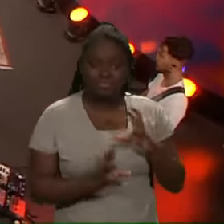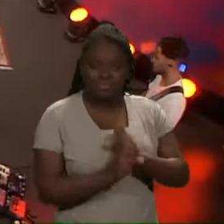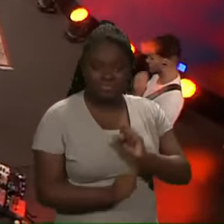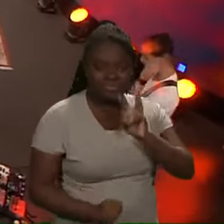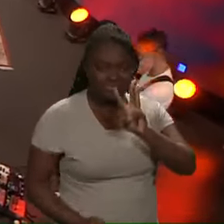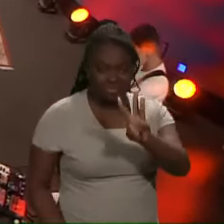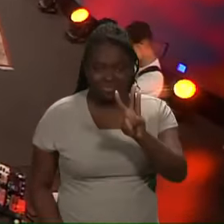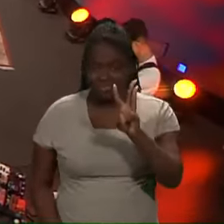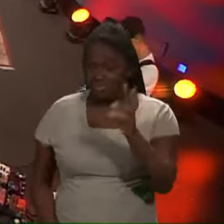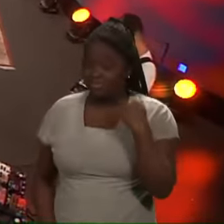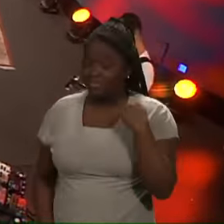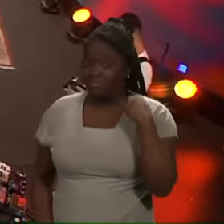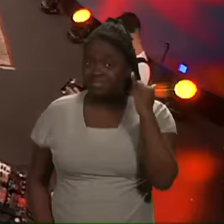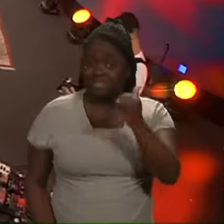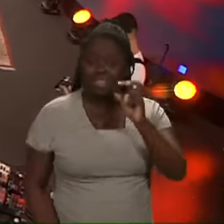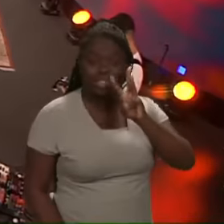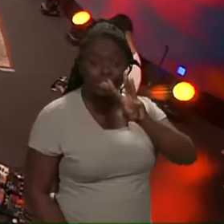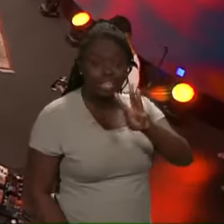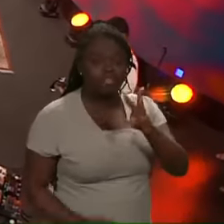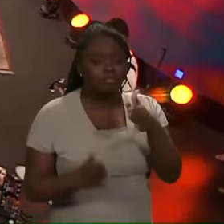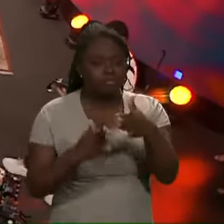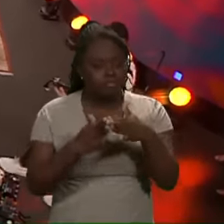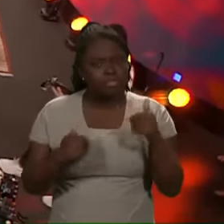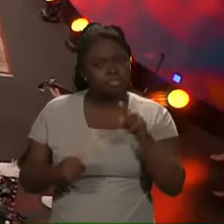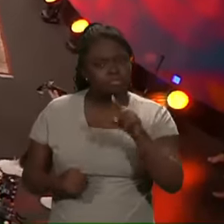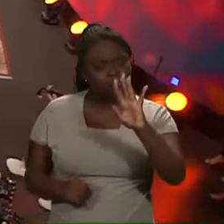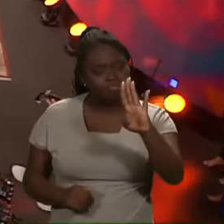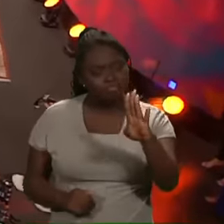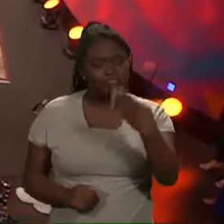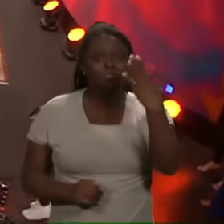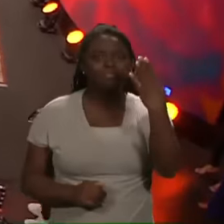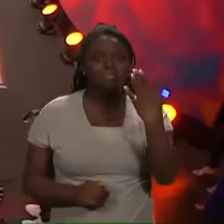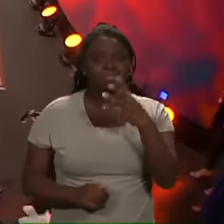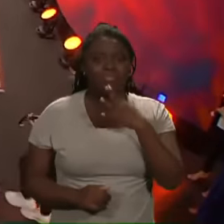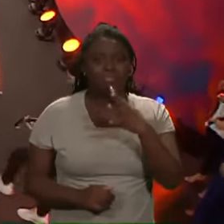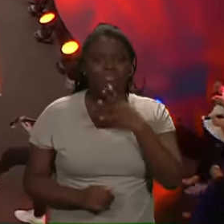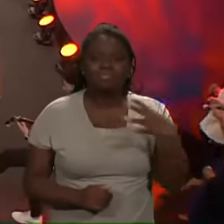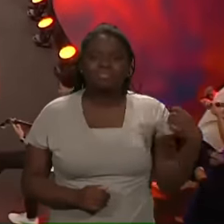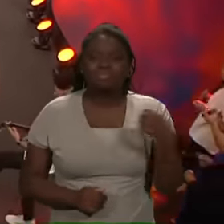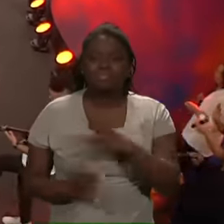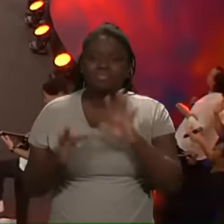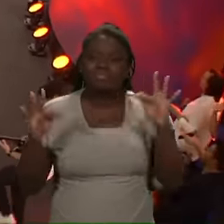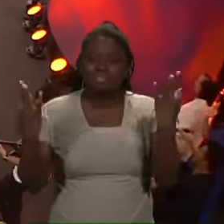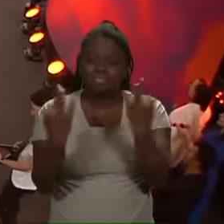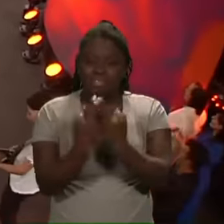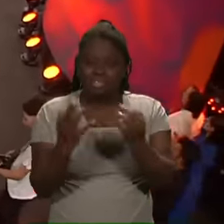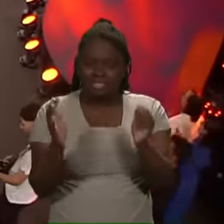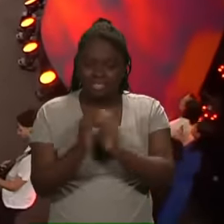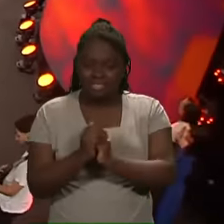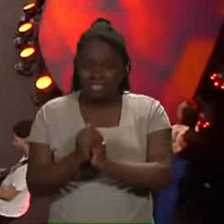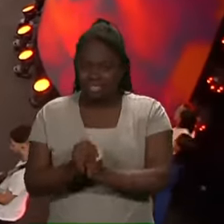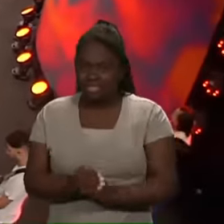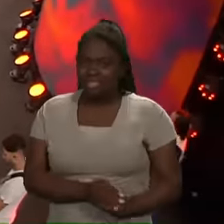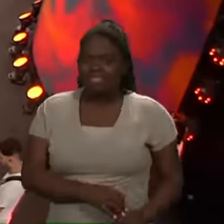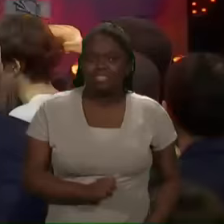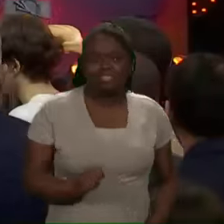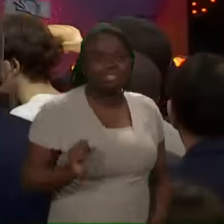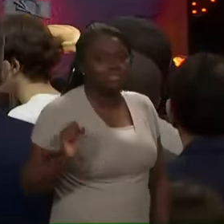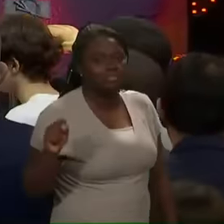três. Quando eu falar três, eu vou pedir que você vire para você conhecer sua nova família. Vamos